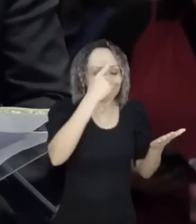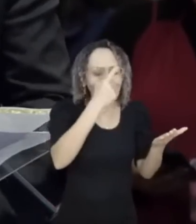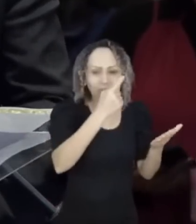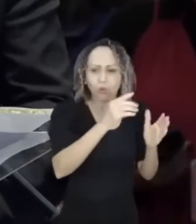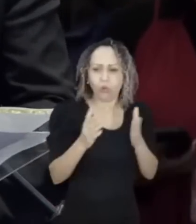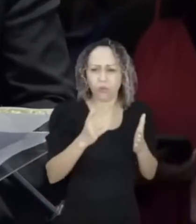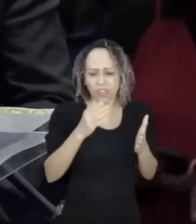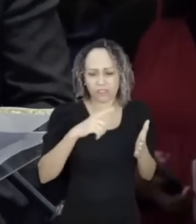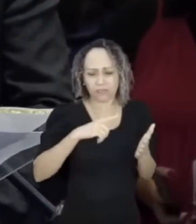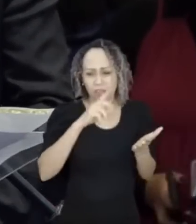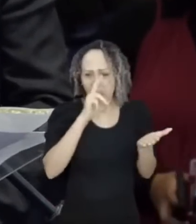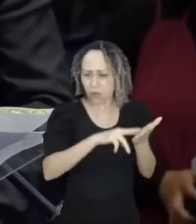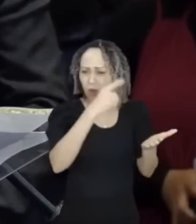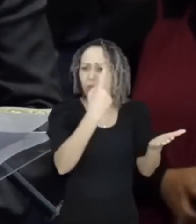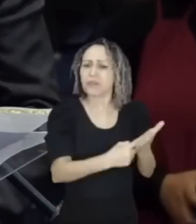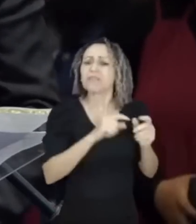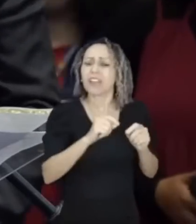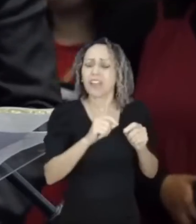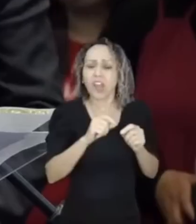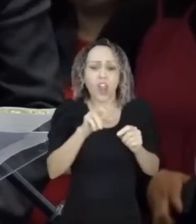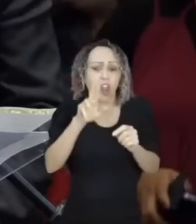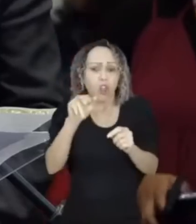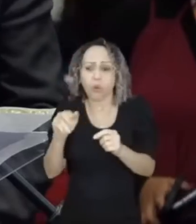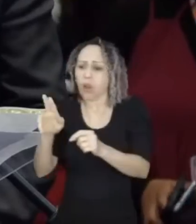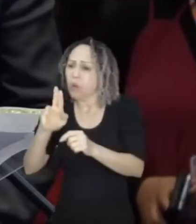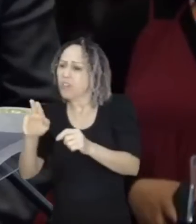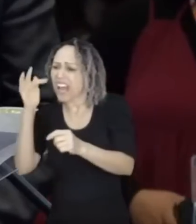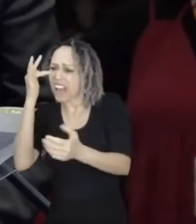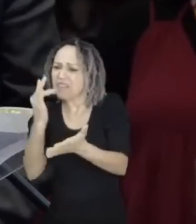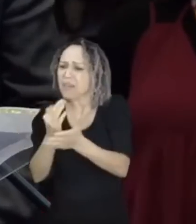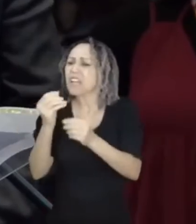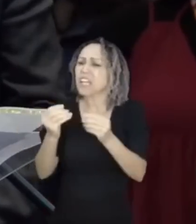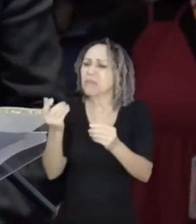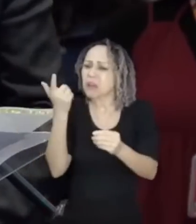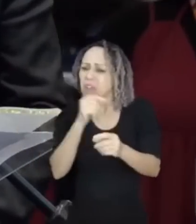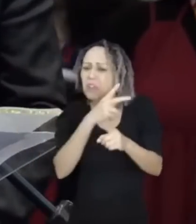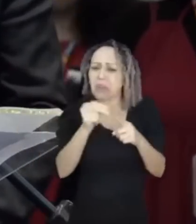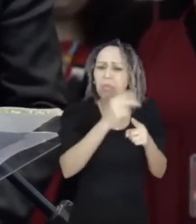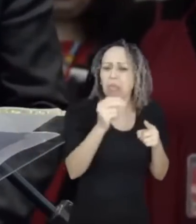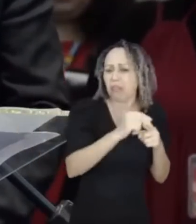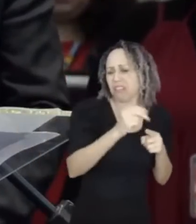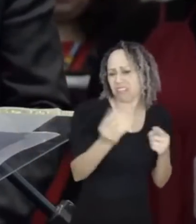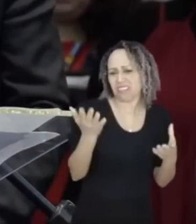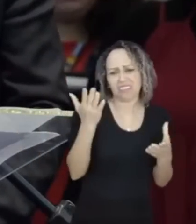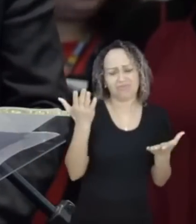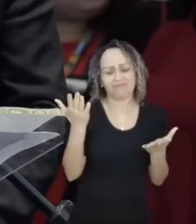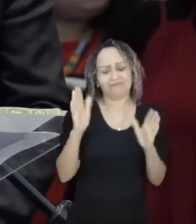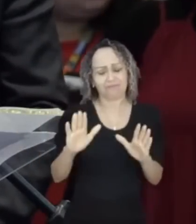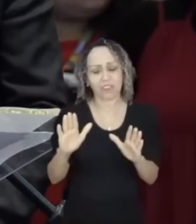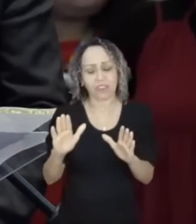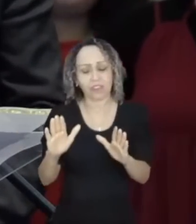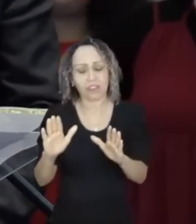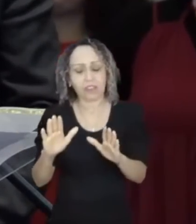partidários, respeitando as leis e as tradições que separam o Estado da Igreja para que não haja interferência